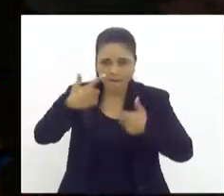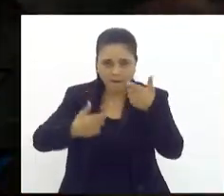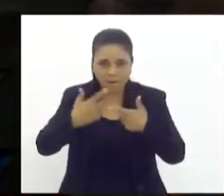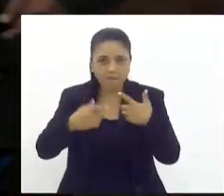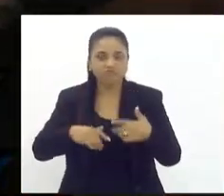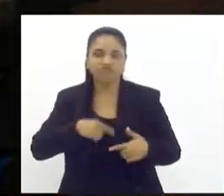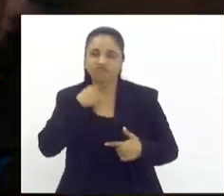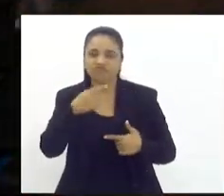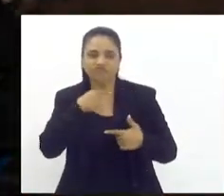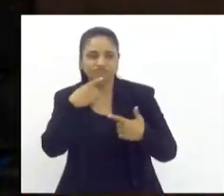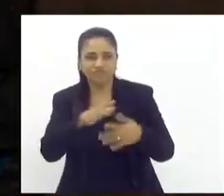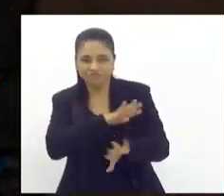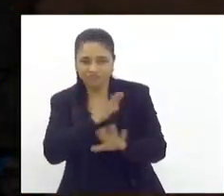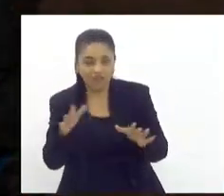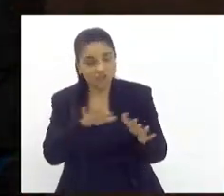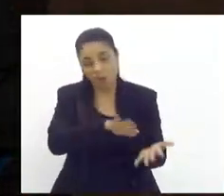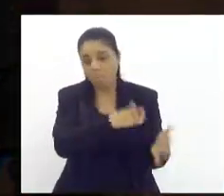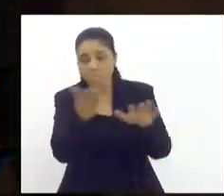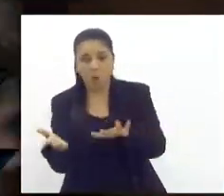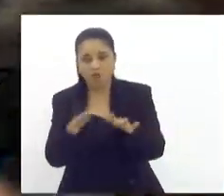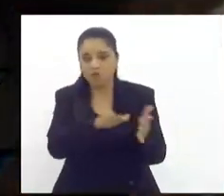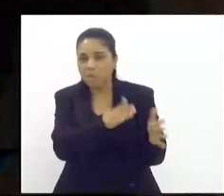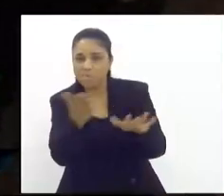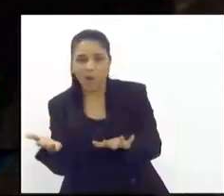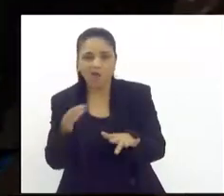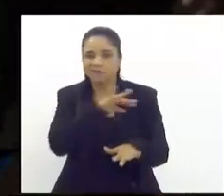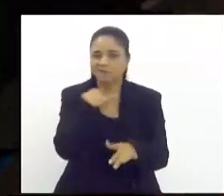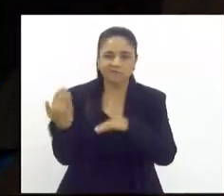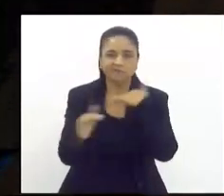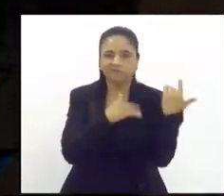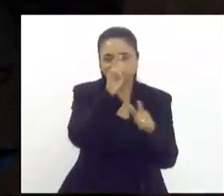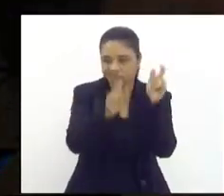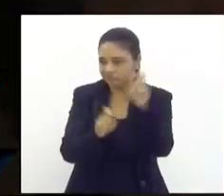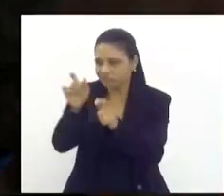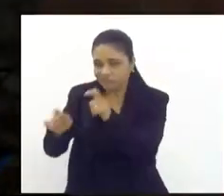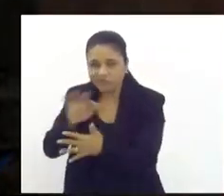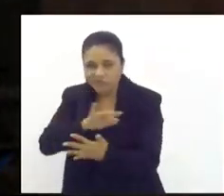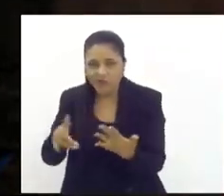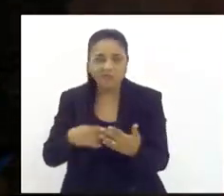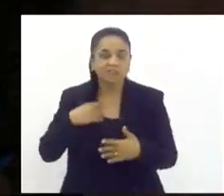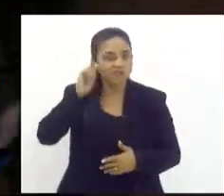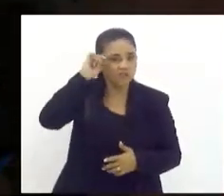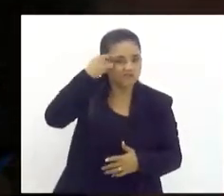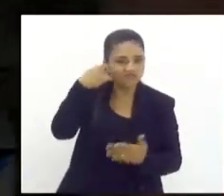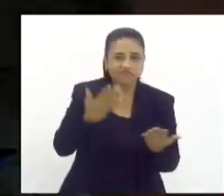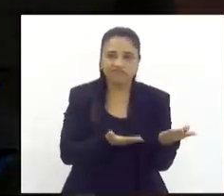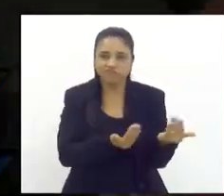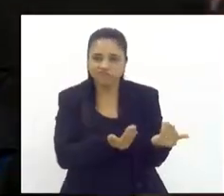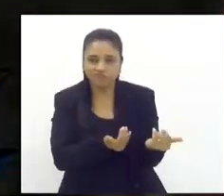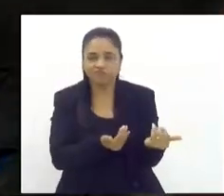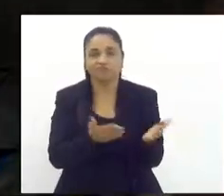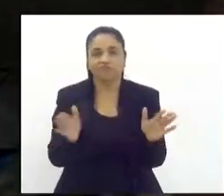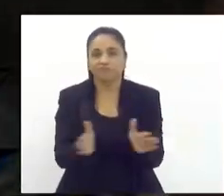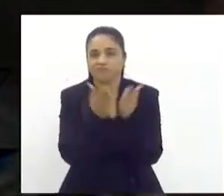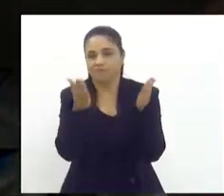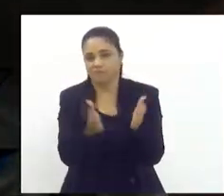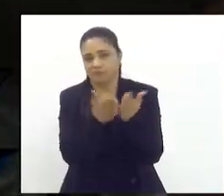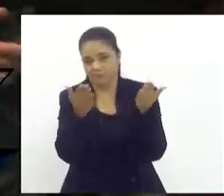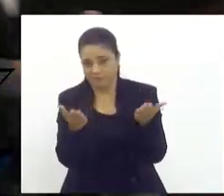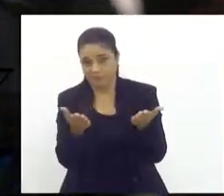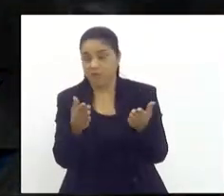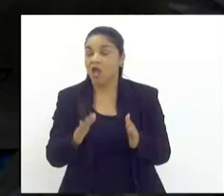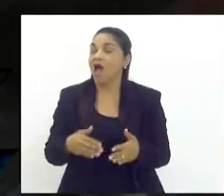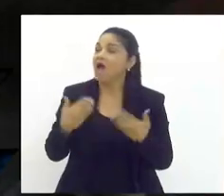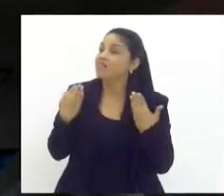produz nada a não ser um morticínio de jovens pretos e favelados até quando presidenta até quando